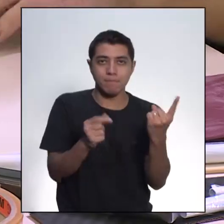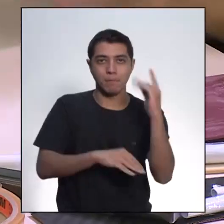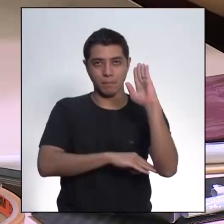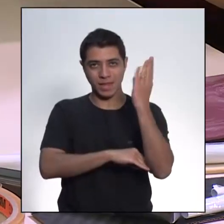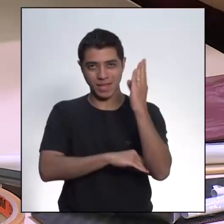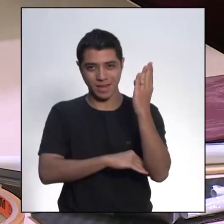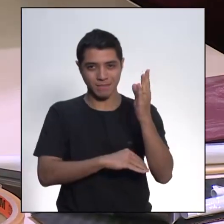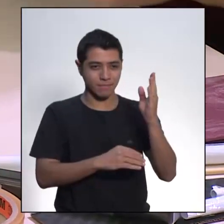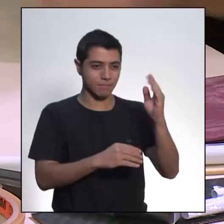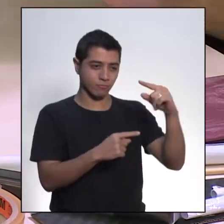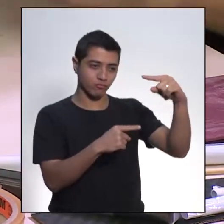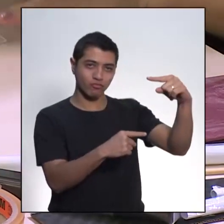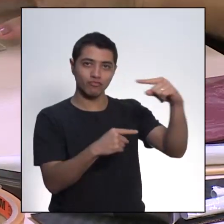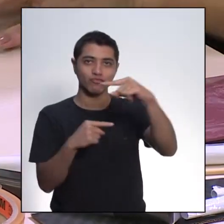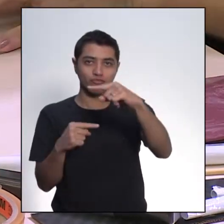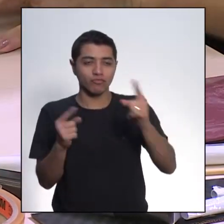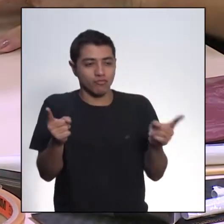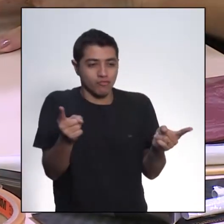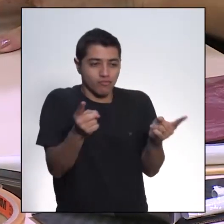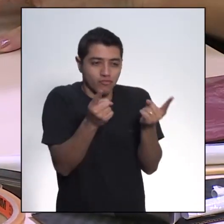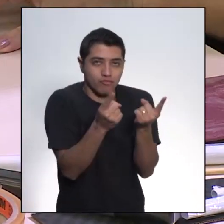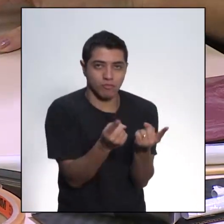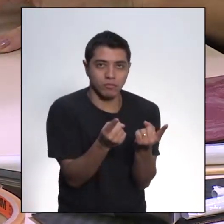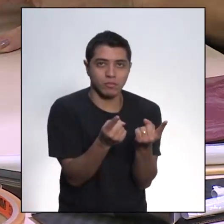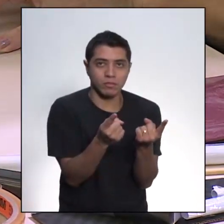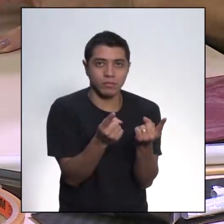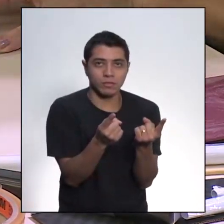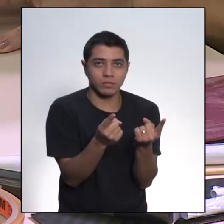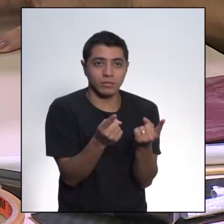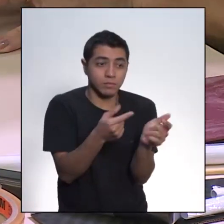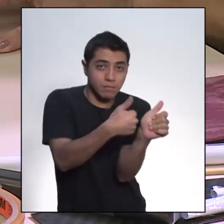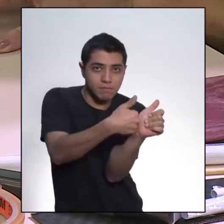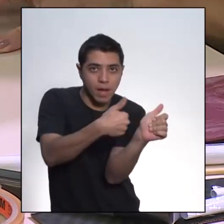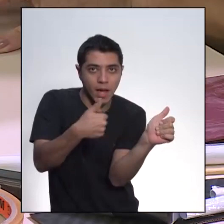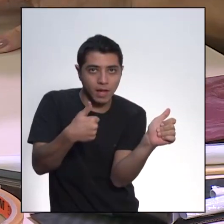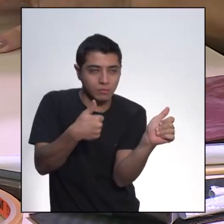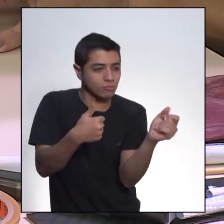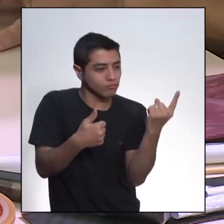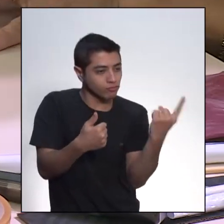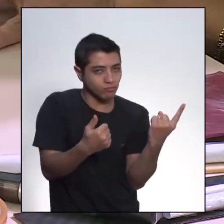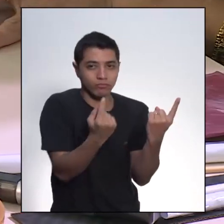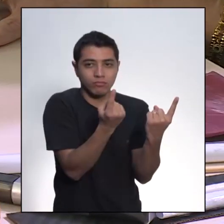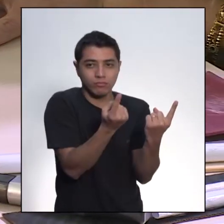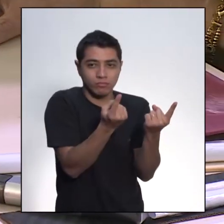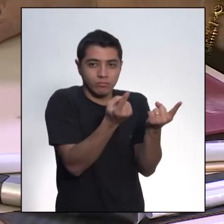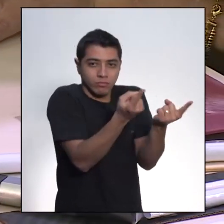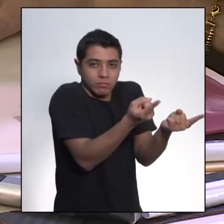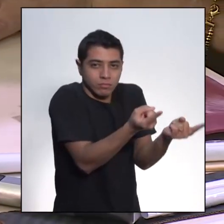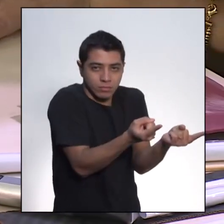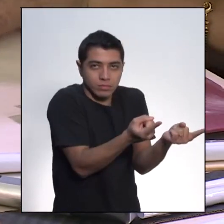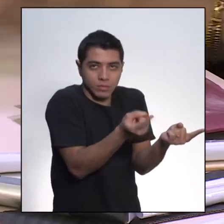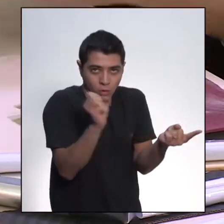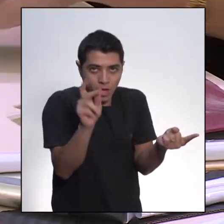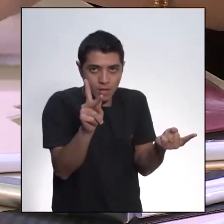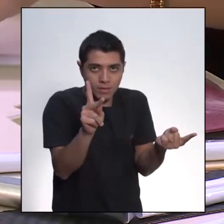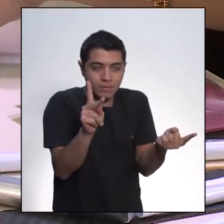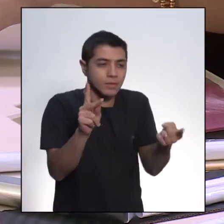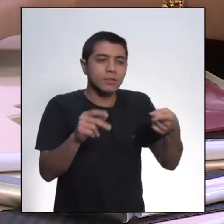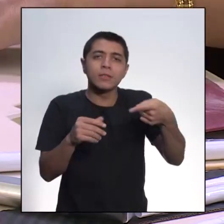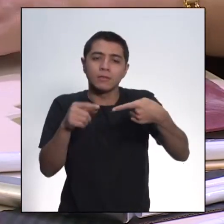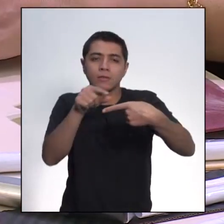Vou pegar aqui com a régua, vou dividir aqui ao meio, tá? Aqui deu 10,5, o meu vou dar 5,5